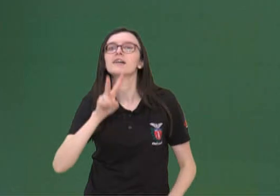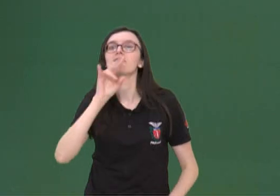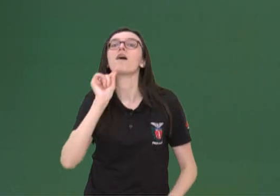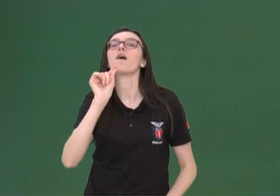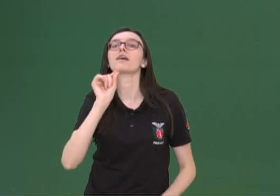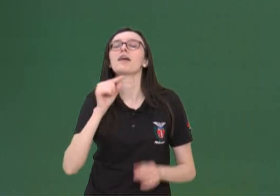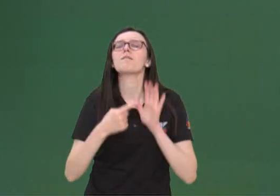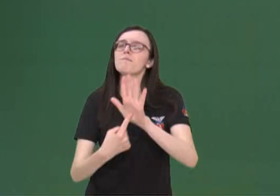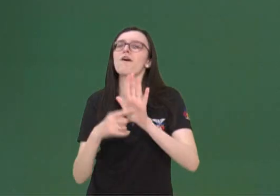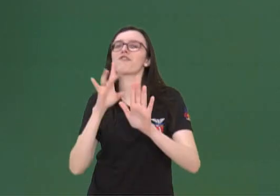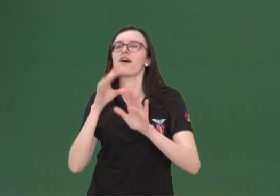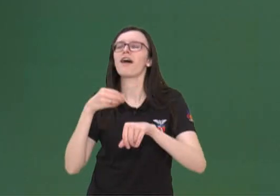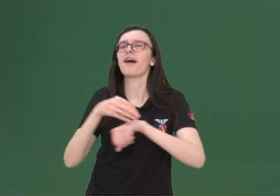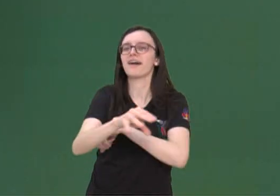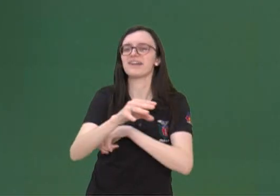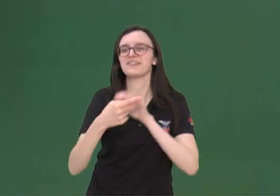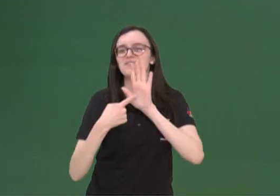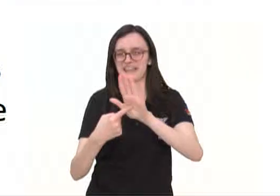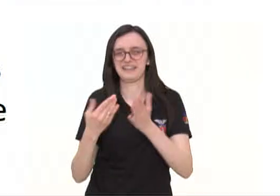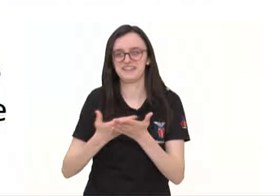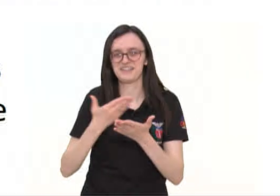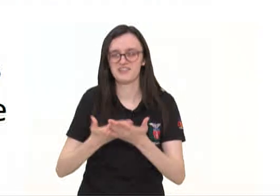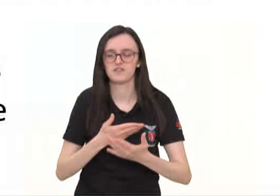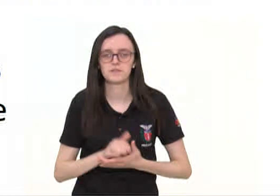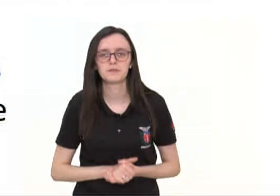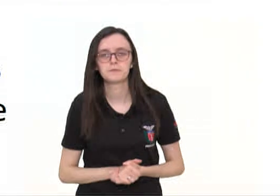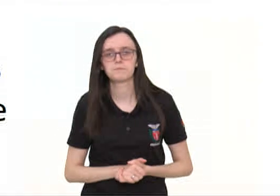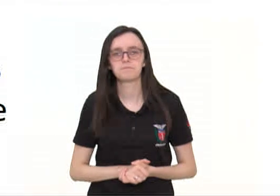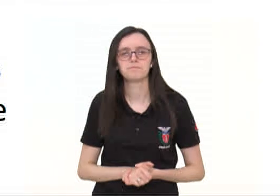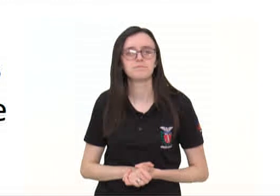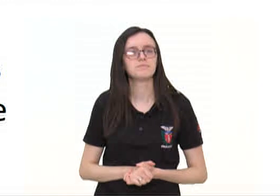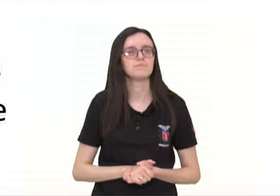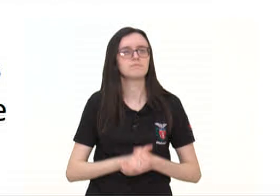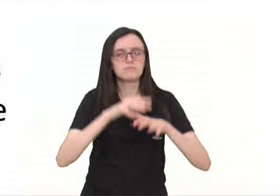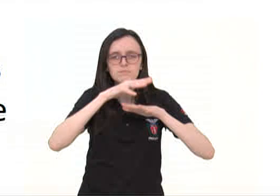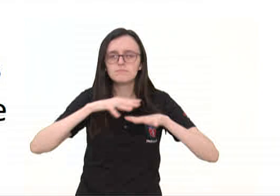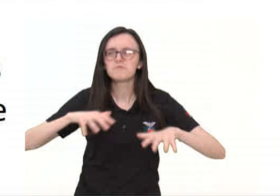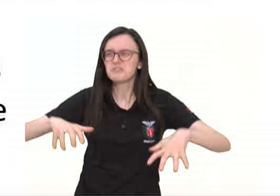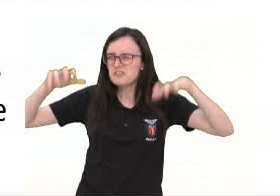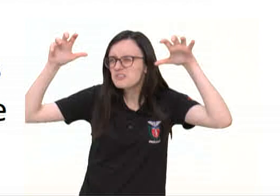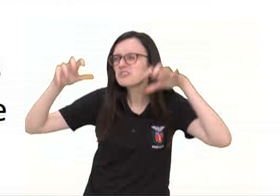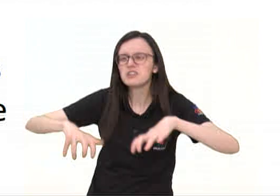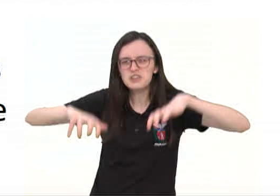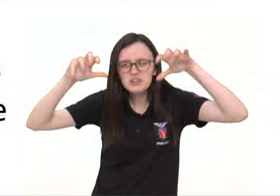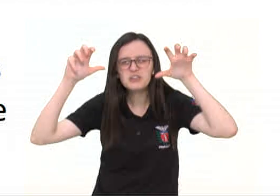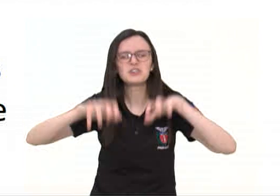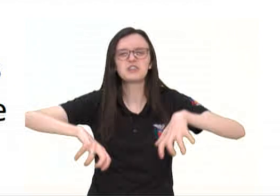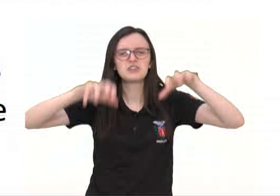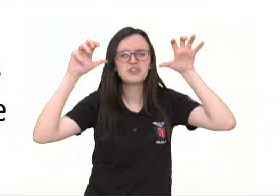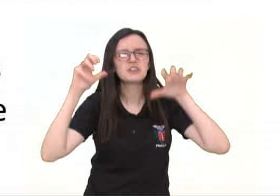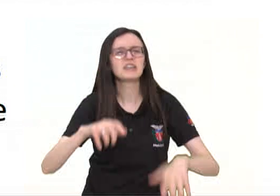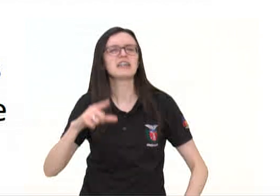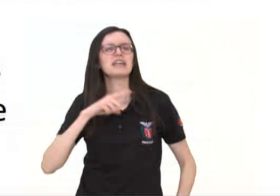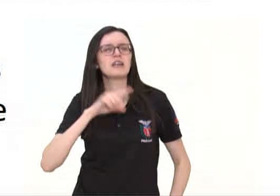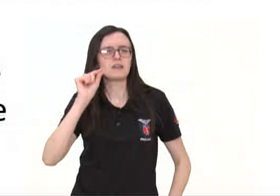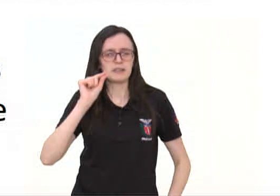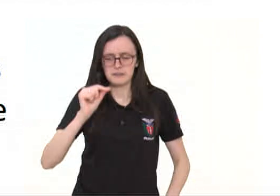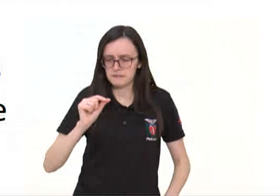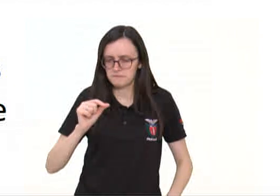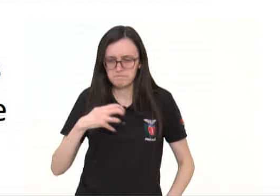um spoilerzinho sobre o livro. Em pleno dia chuvoso, entre escolhas